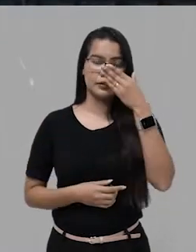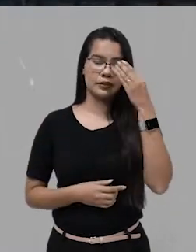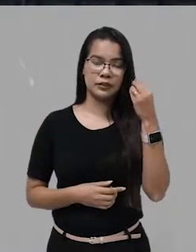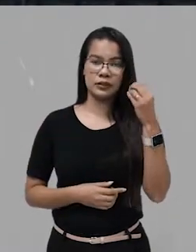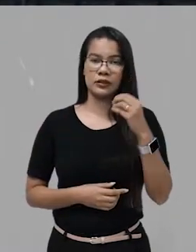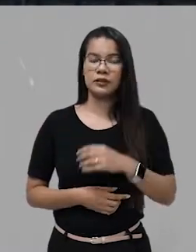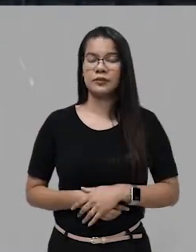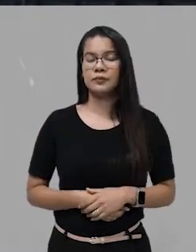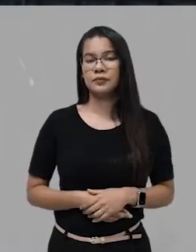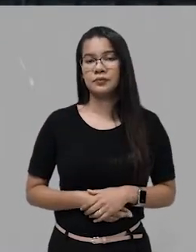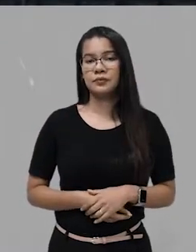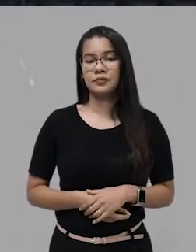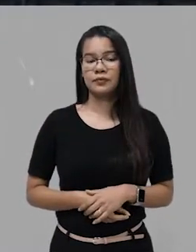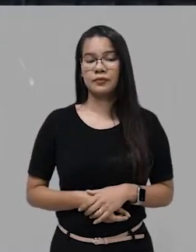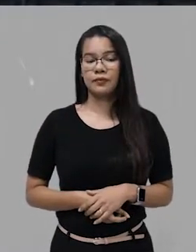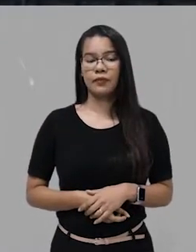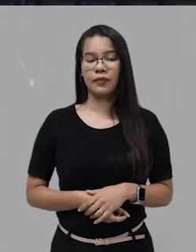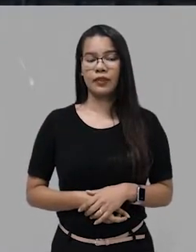colocada o R 3 vezes.